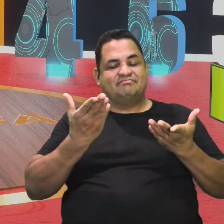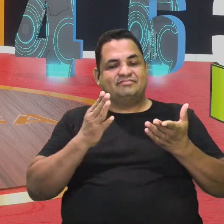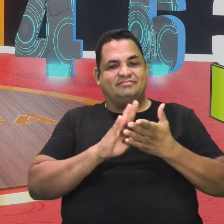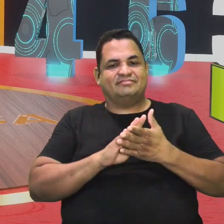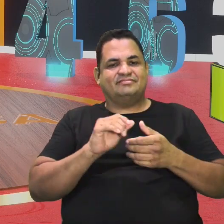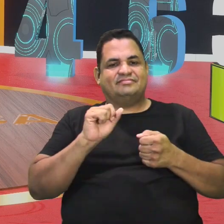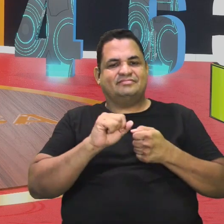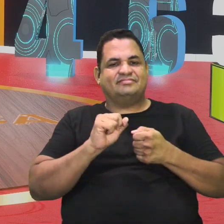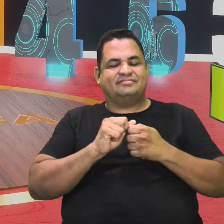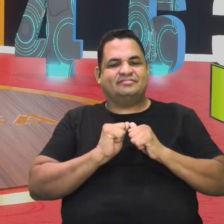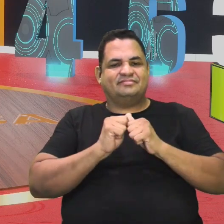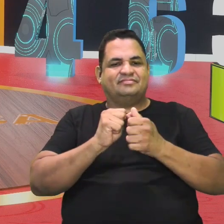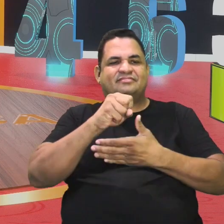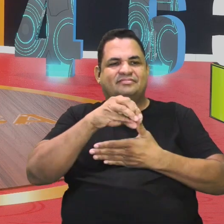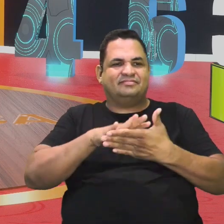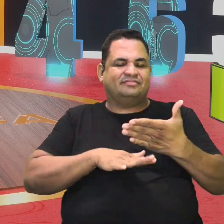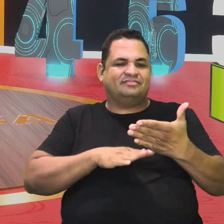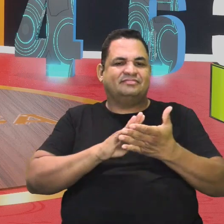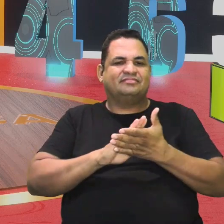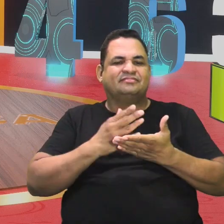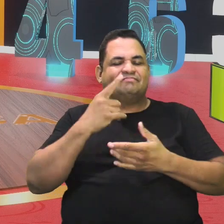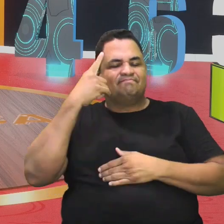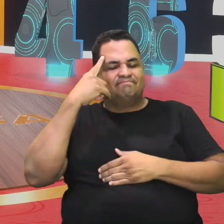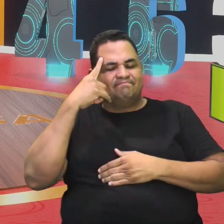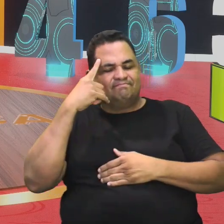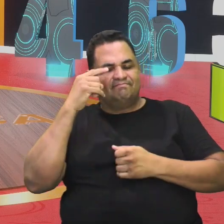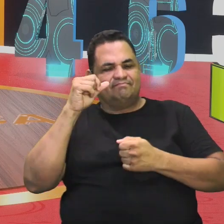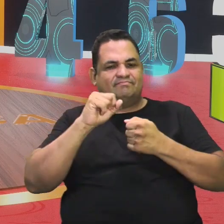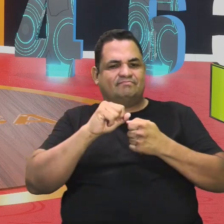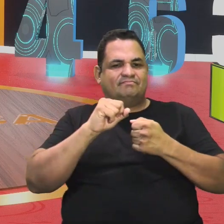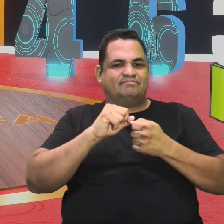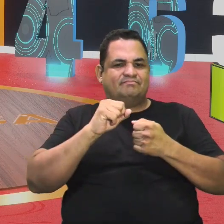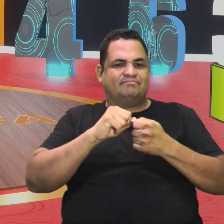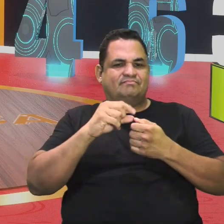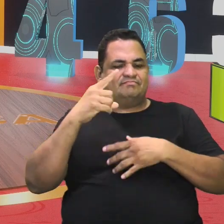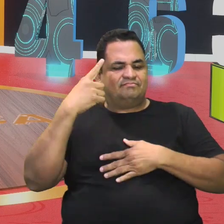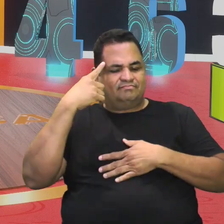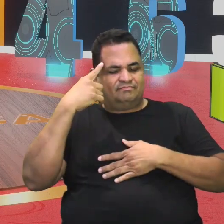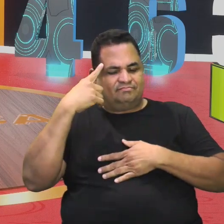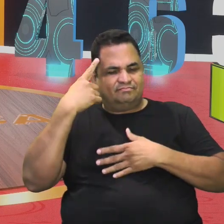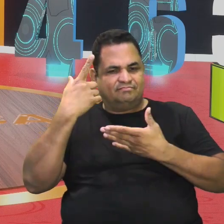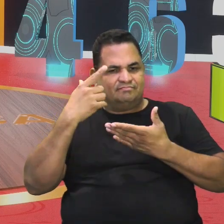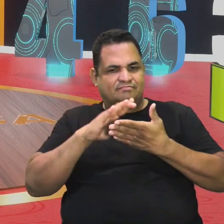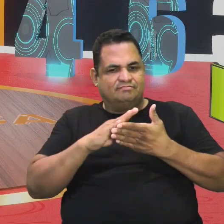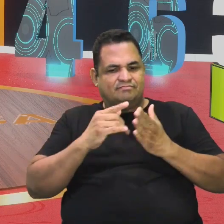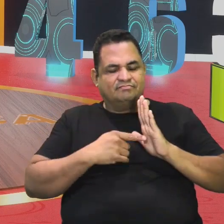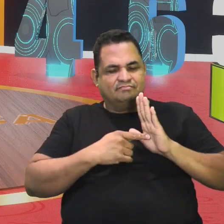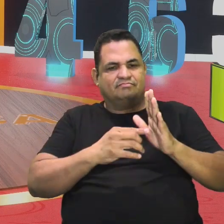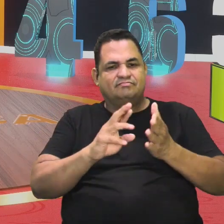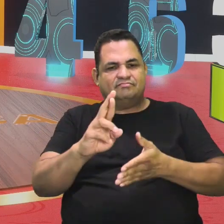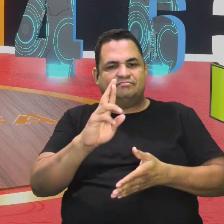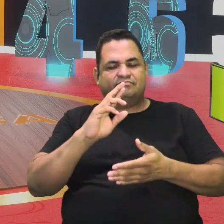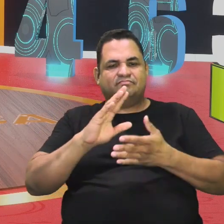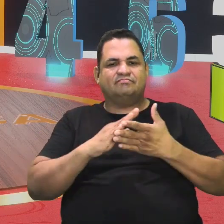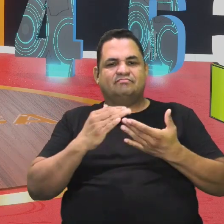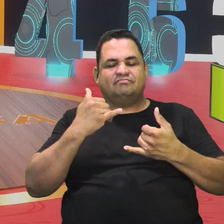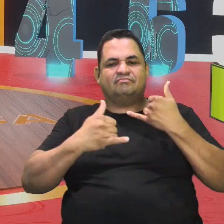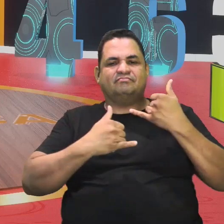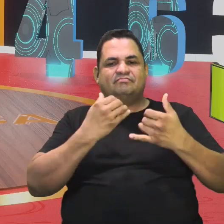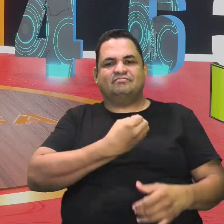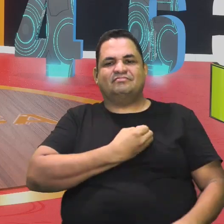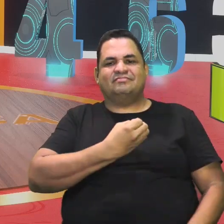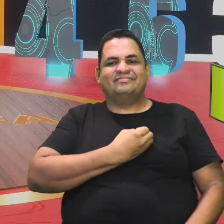vocês. Vocês, juntamente com as atividades de sala, vão pensar, vão fazer uma linha de raciocínio aí e vão trazer pra gente a resposta do Brincando